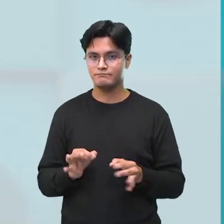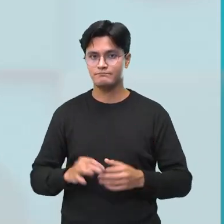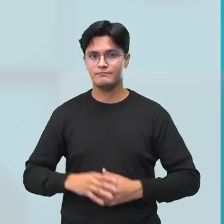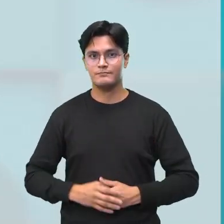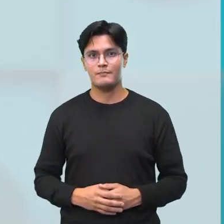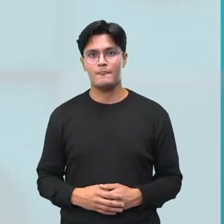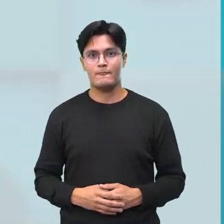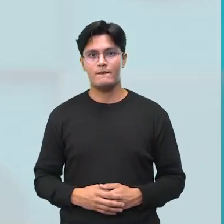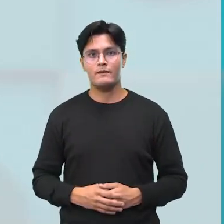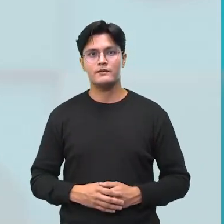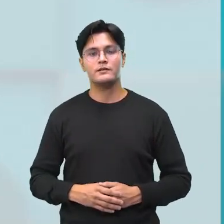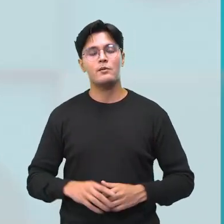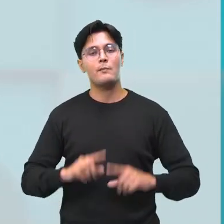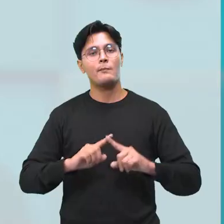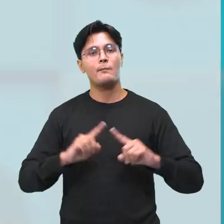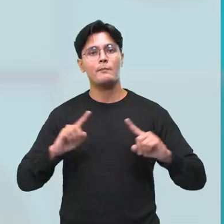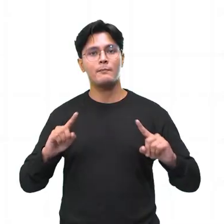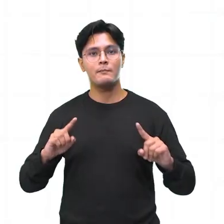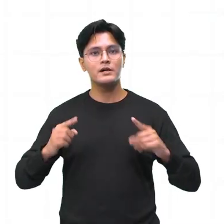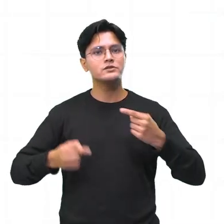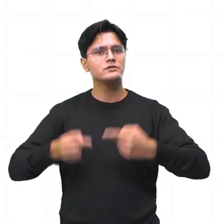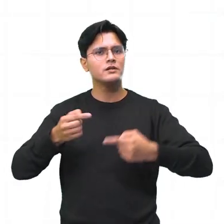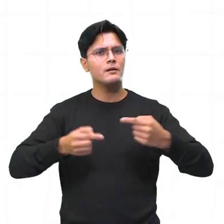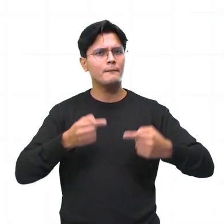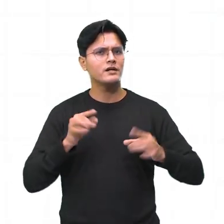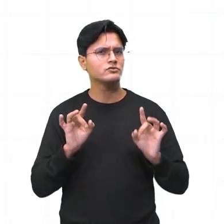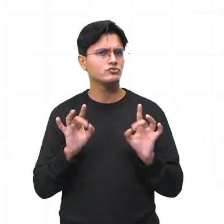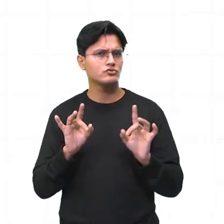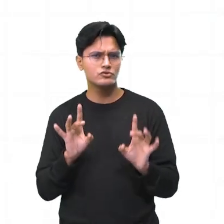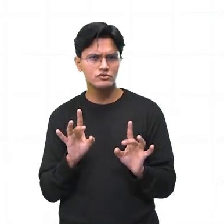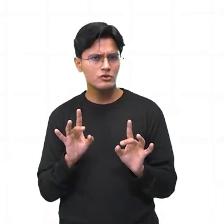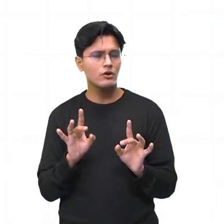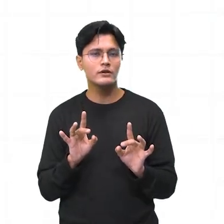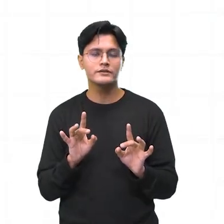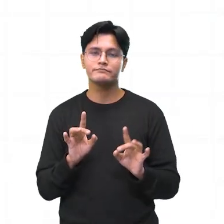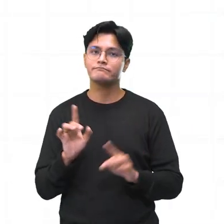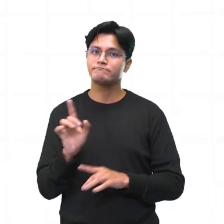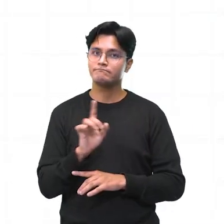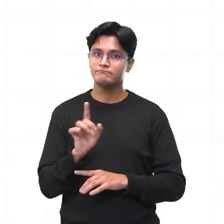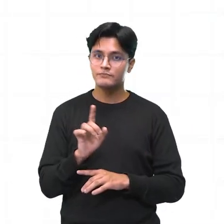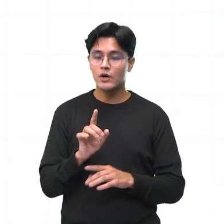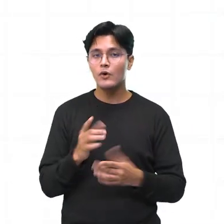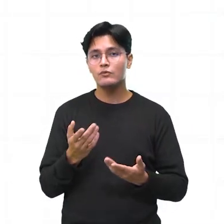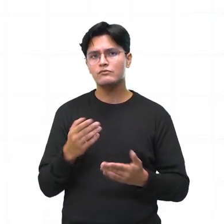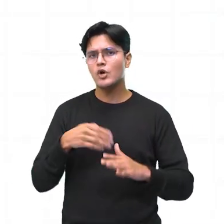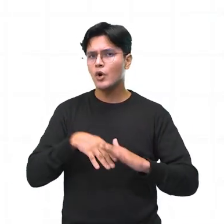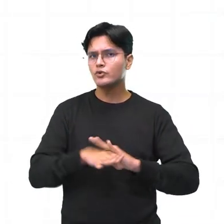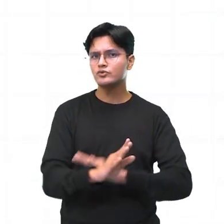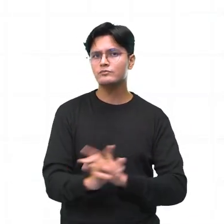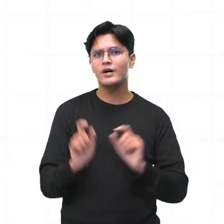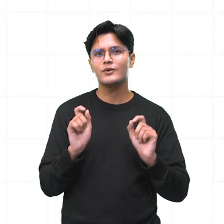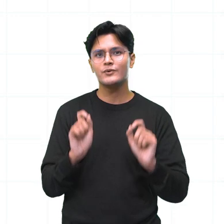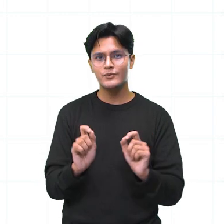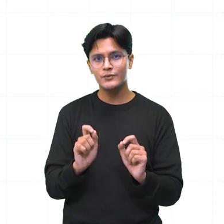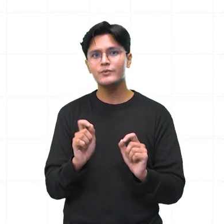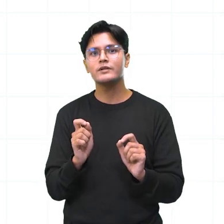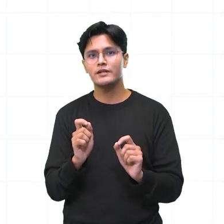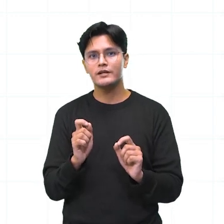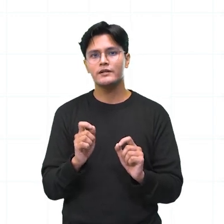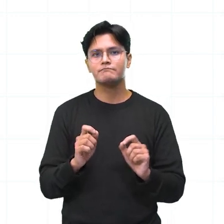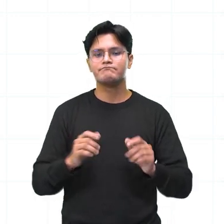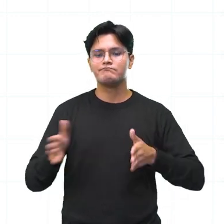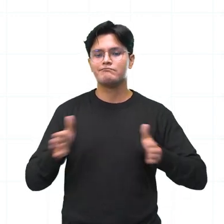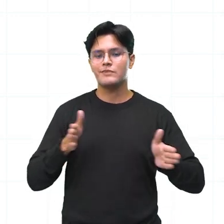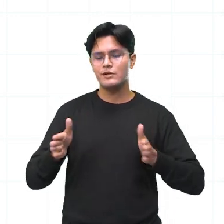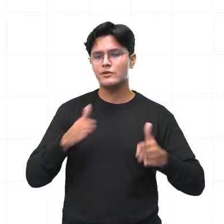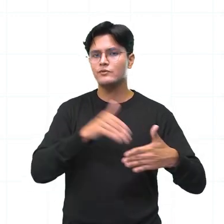discussão. Porém, o debate vai além disso, né? A gente só está acostumado a ver debates em épocas políticas,